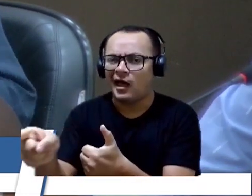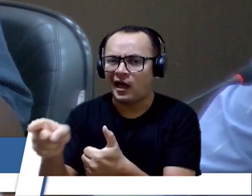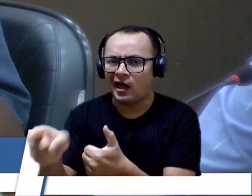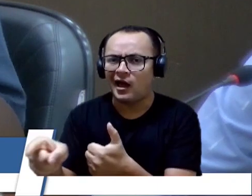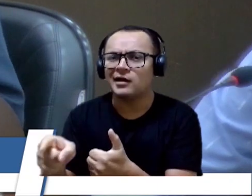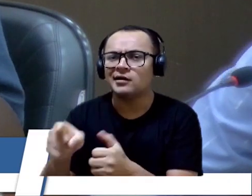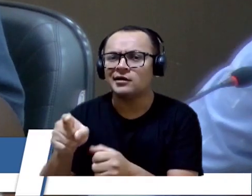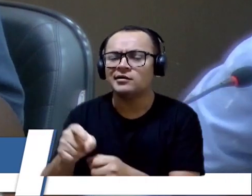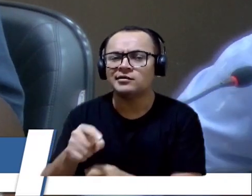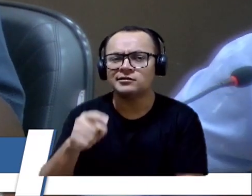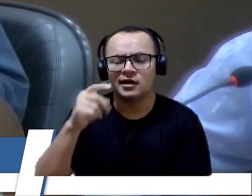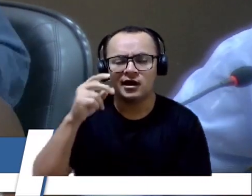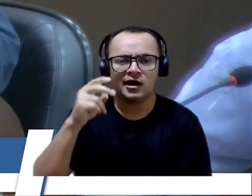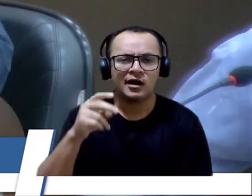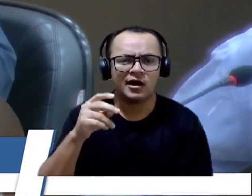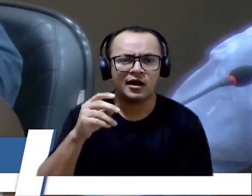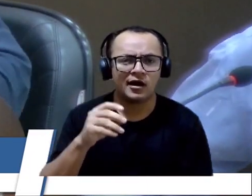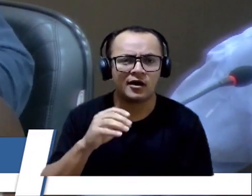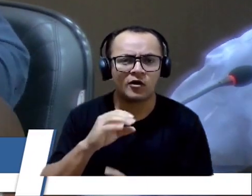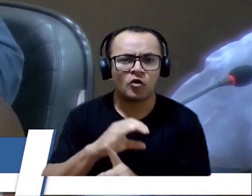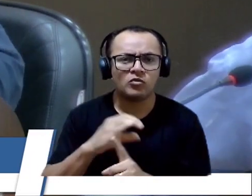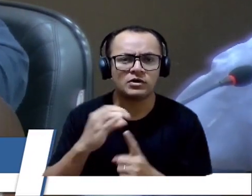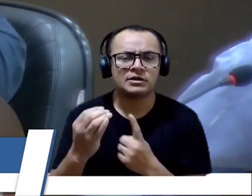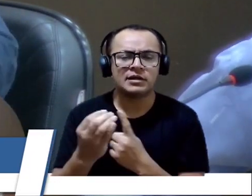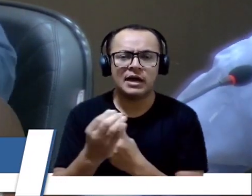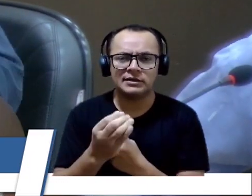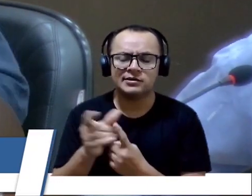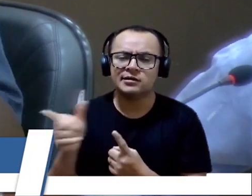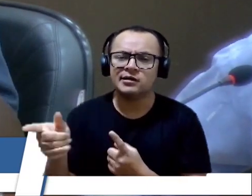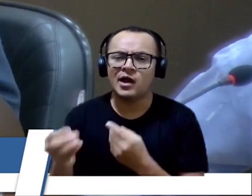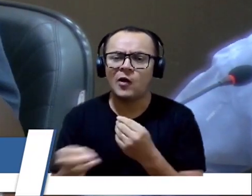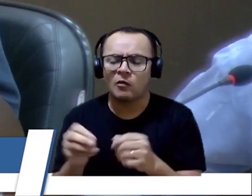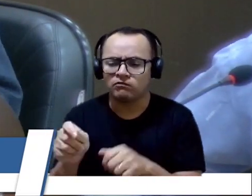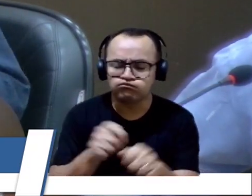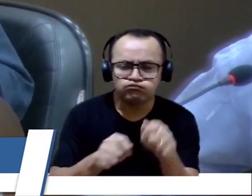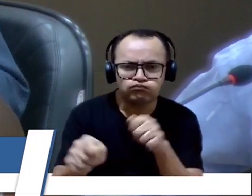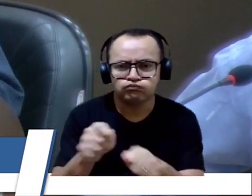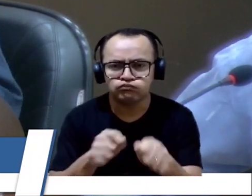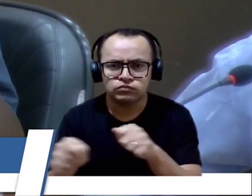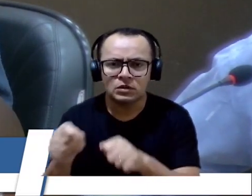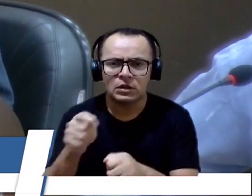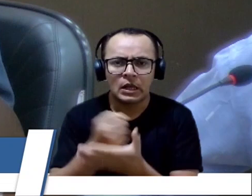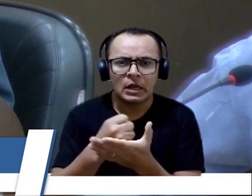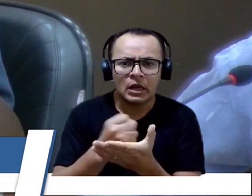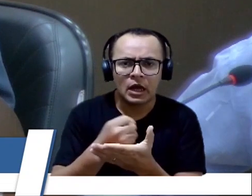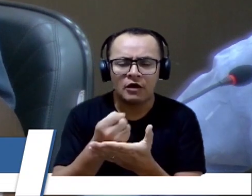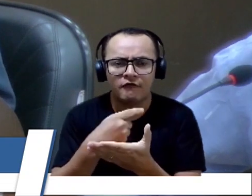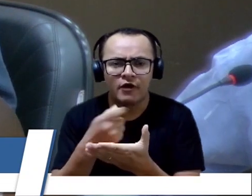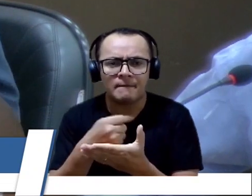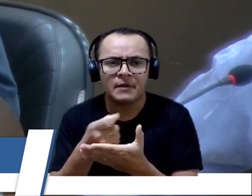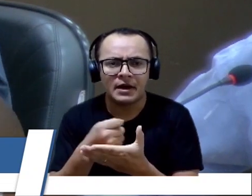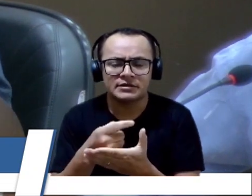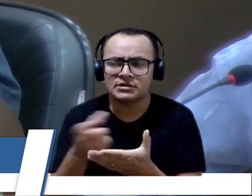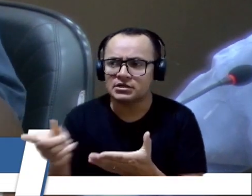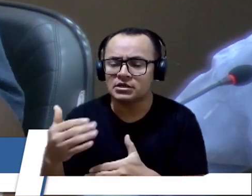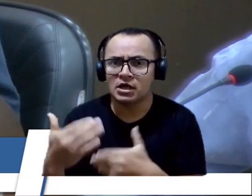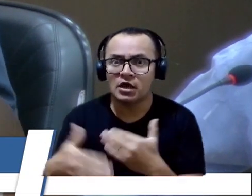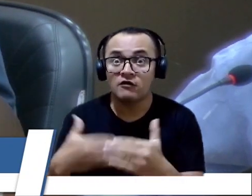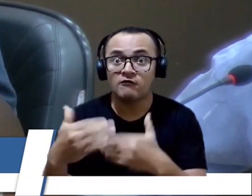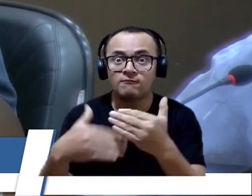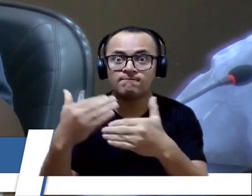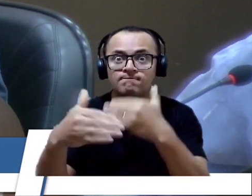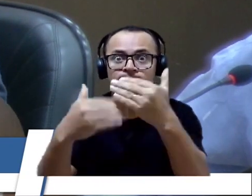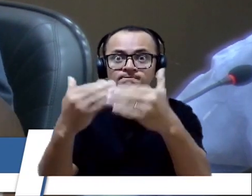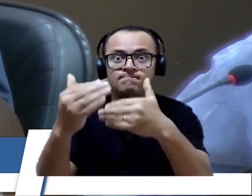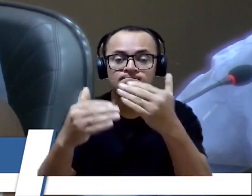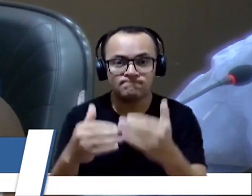a Vila São Sebastião, eles montaram esse comércio, montaram a farmácia e tiveram uma grande evolução na cidade. Sempre tratou as